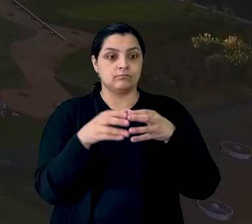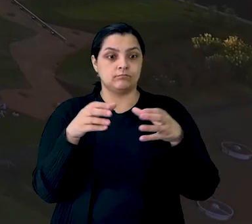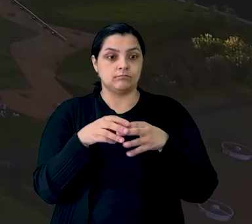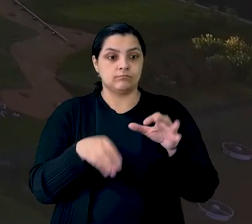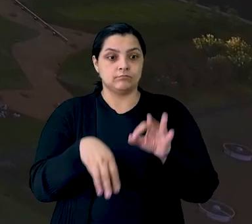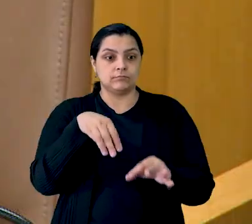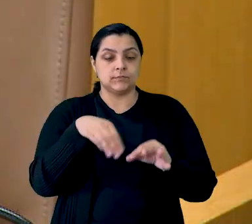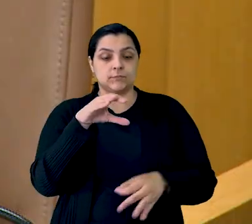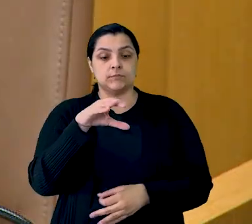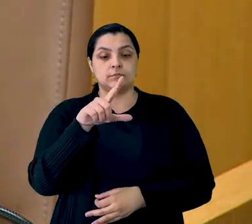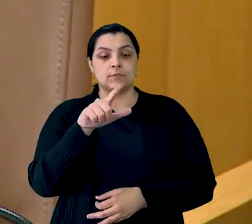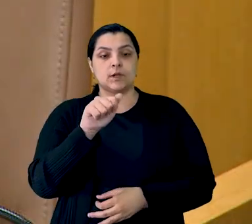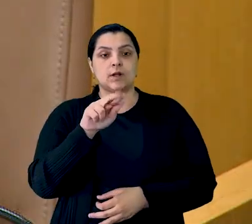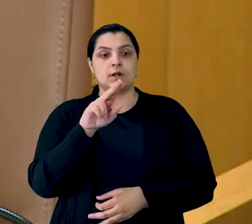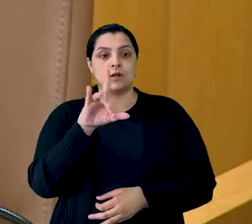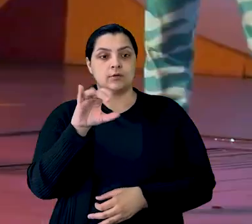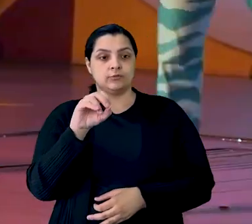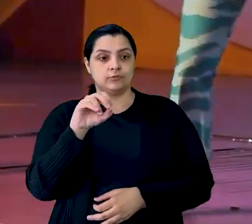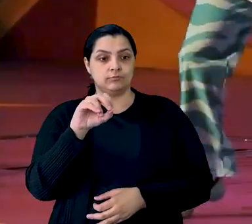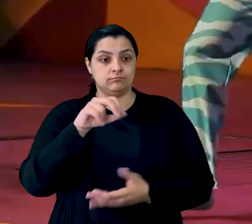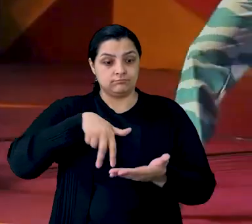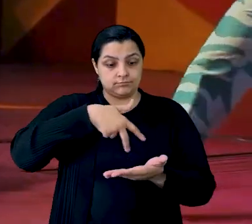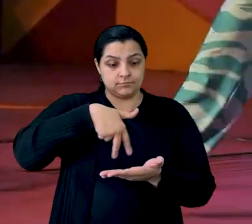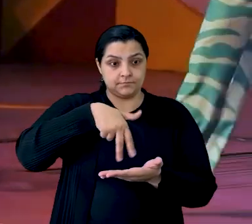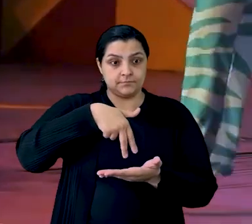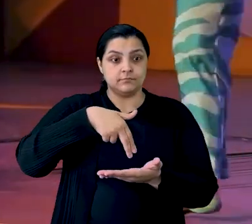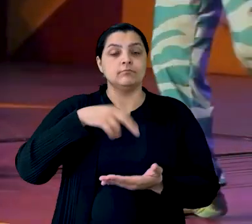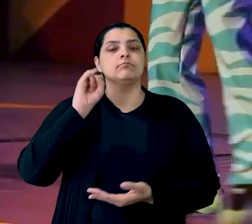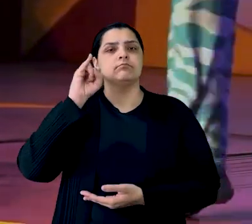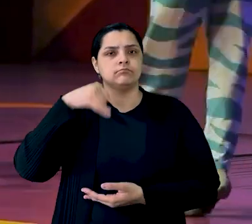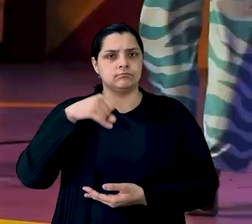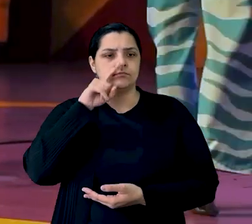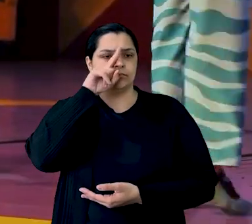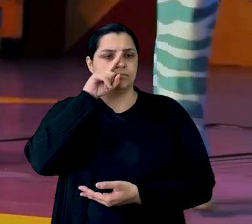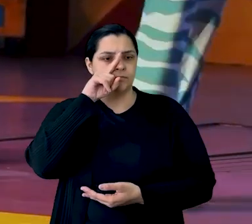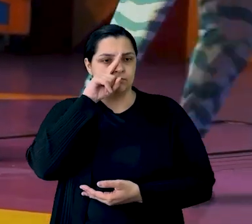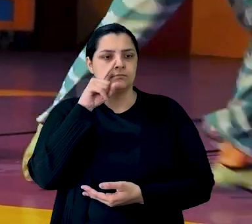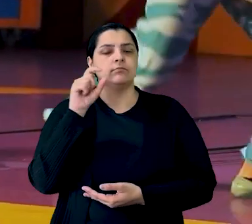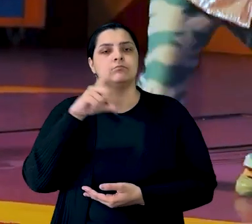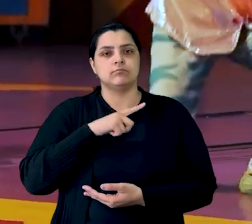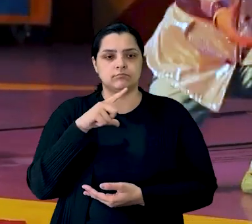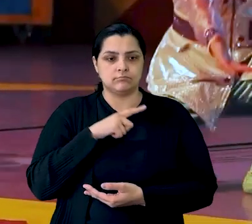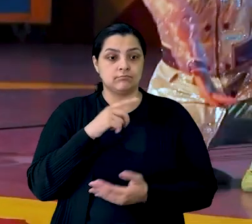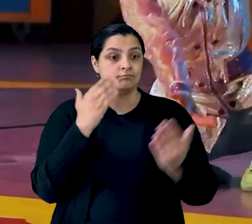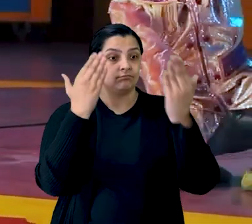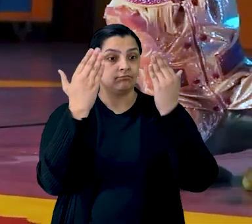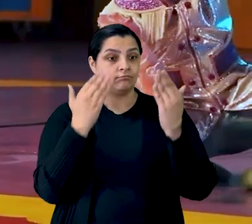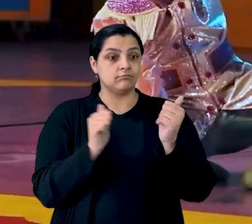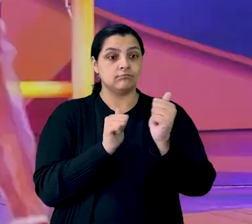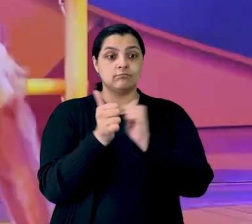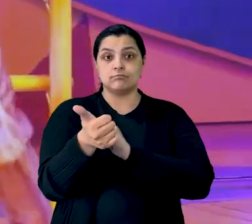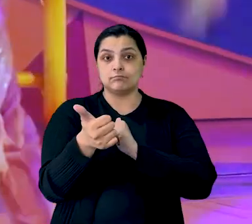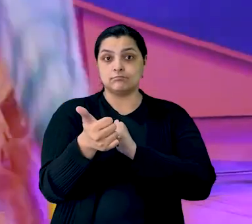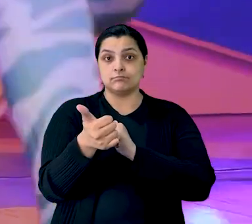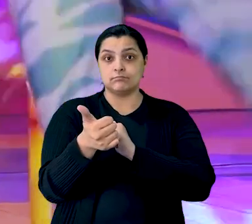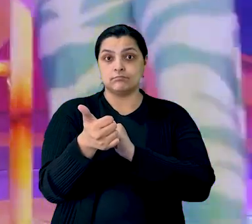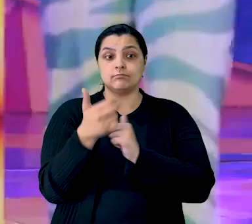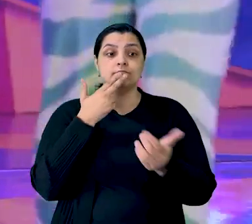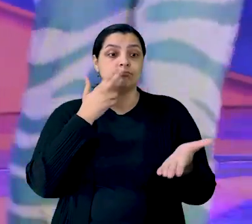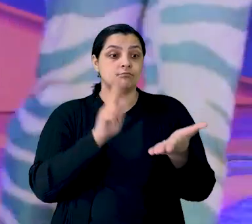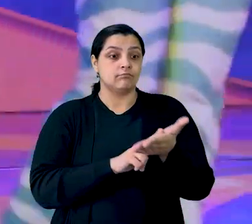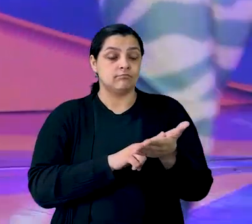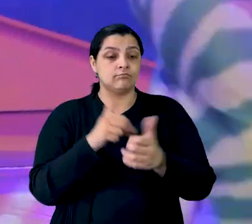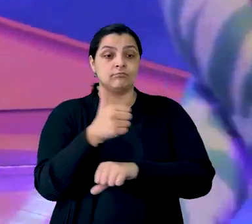na 7ª turma, ministro Cláudio Brandão, a atividade de bailarina envolve, sim, risco acentuado e é equiparada à de atletas